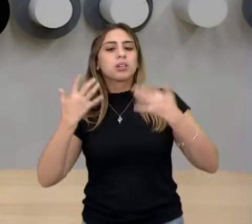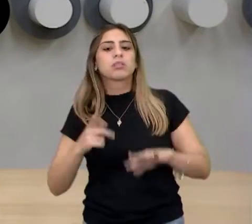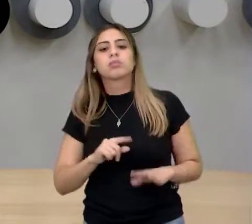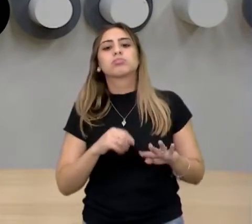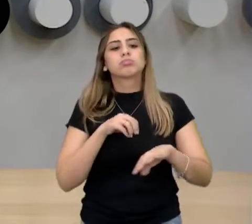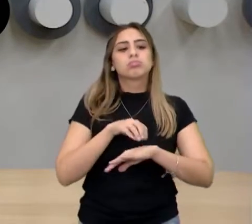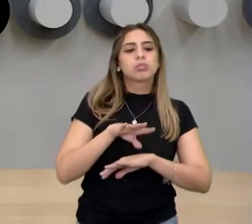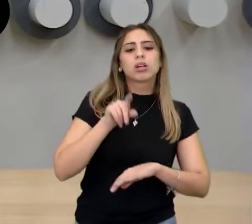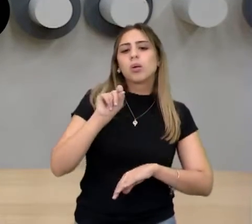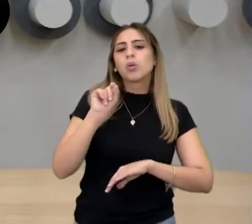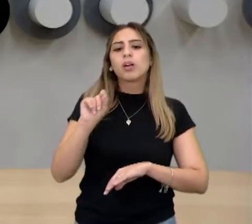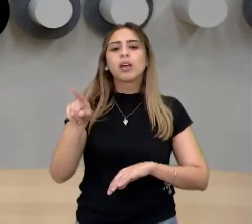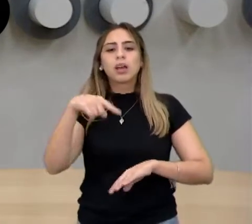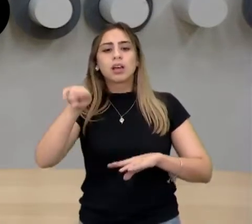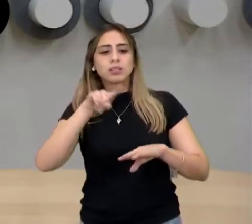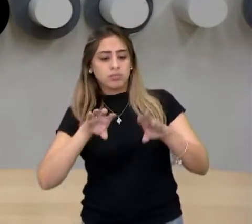essa